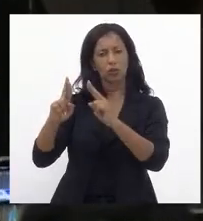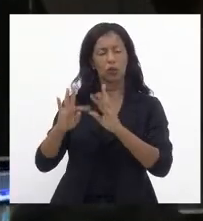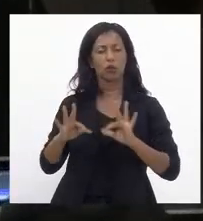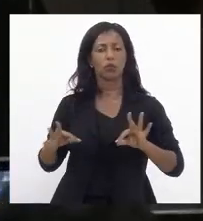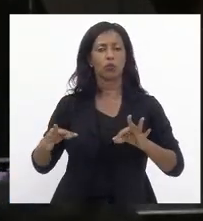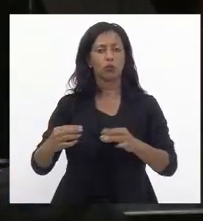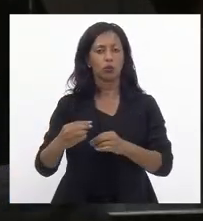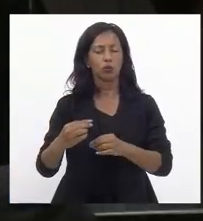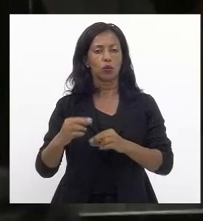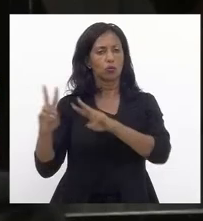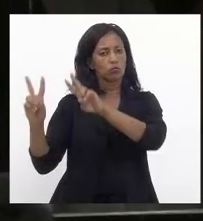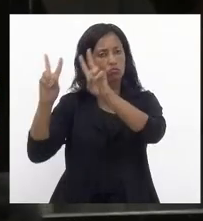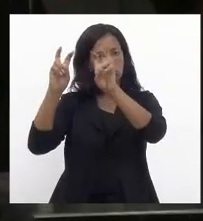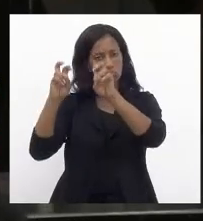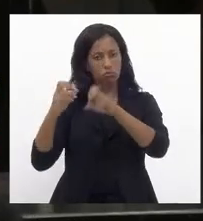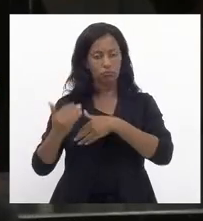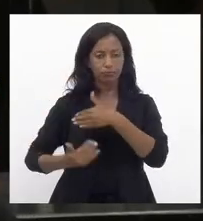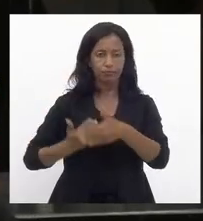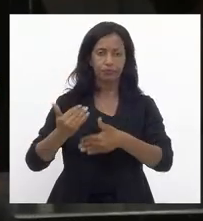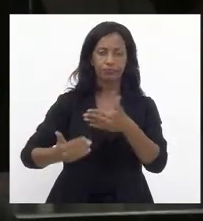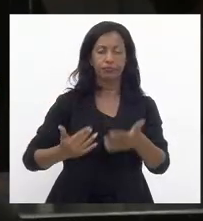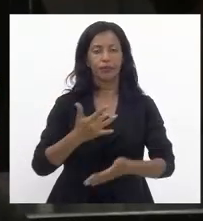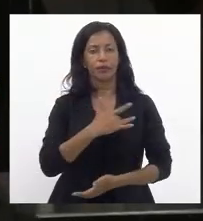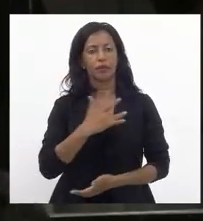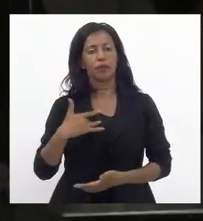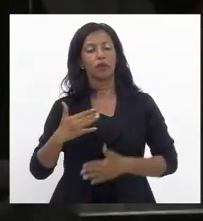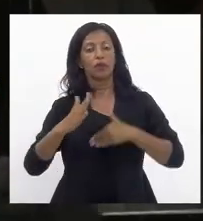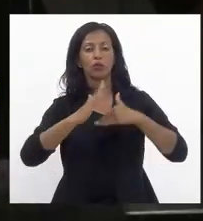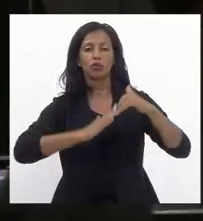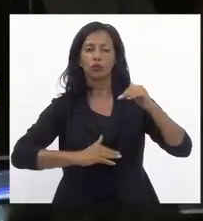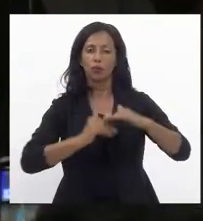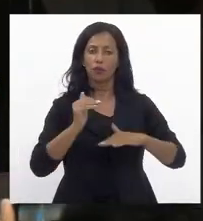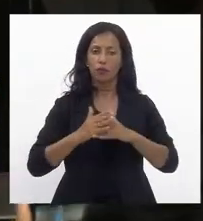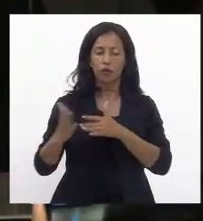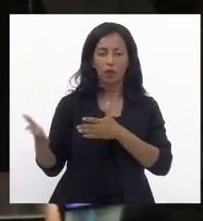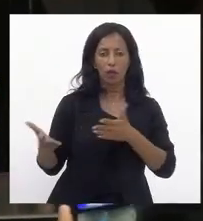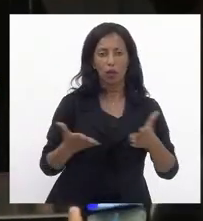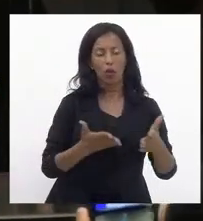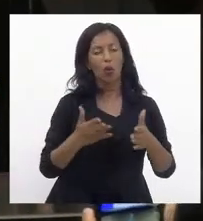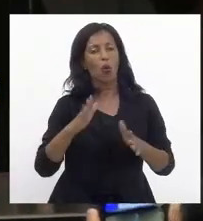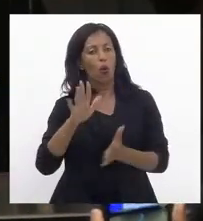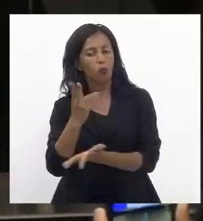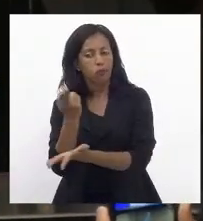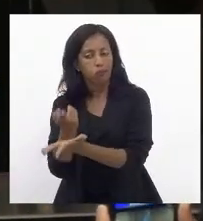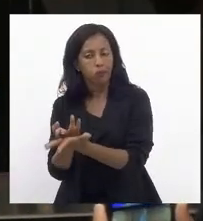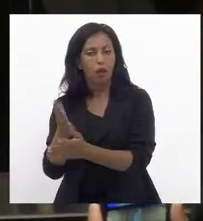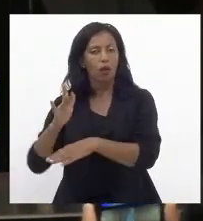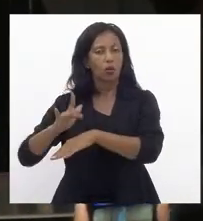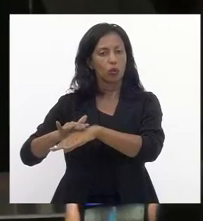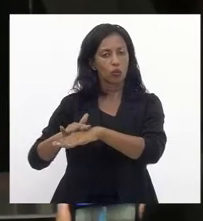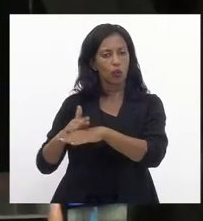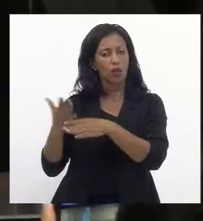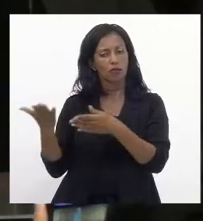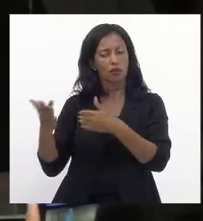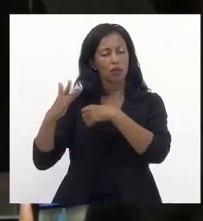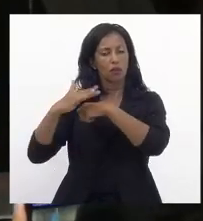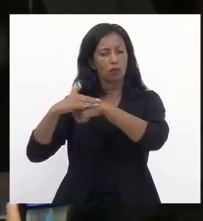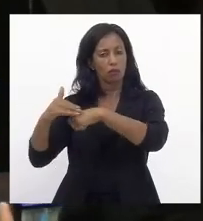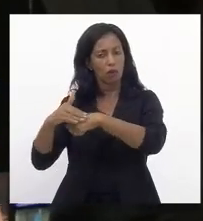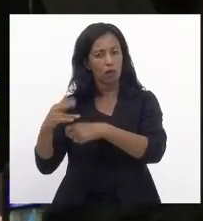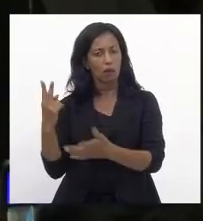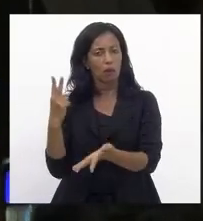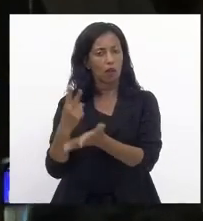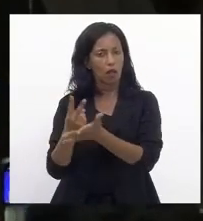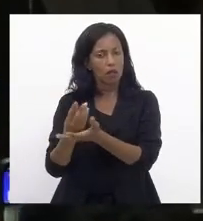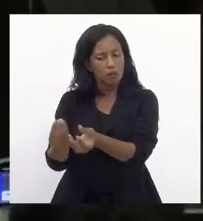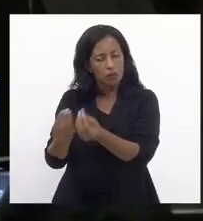todos esses temas envolvidos à saúde, tanto com os profissionais quanto com os nossos pacientes, vai ter uma atenção, porque ela sempre nos